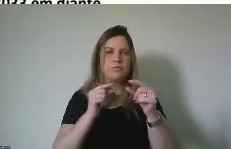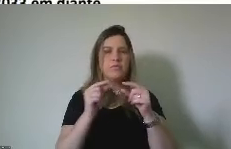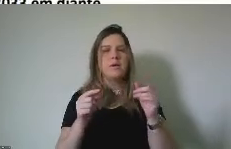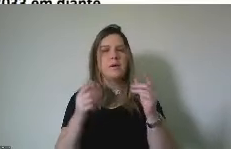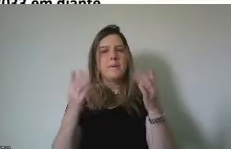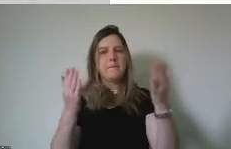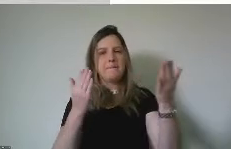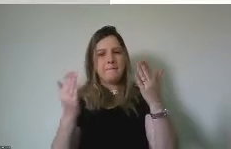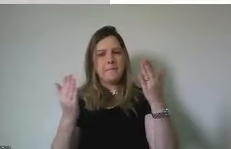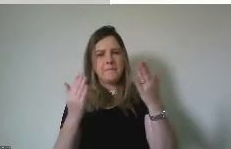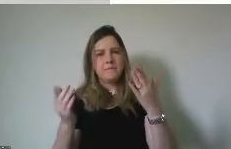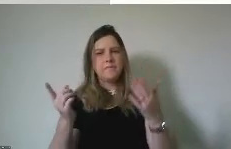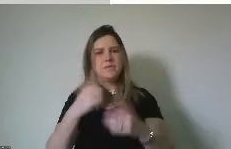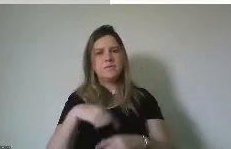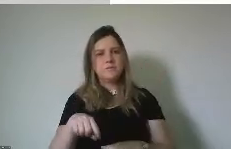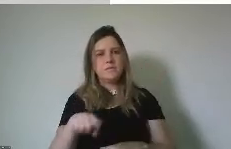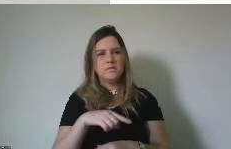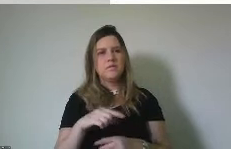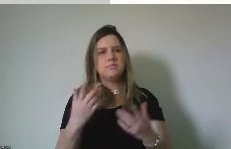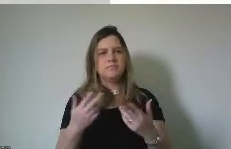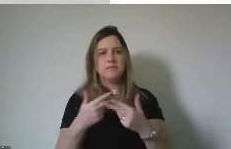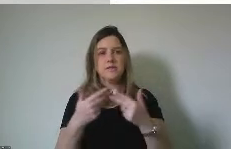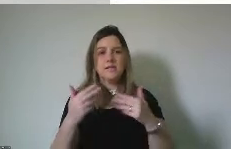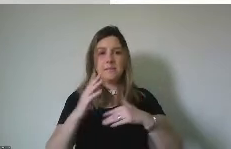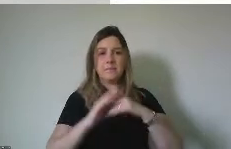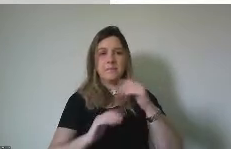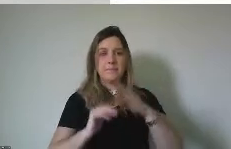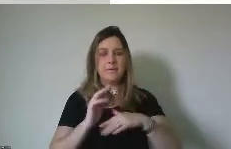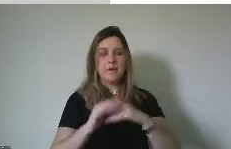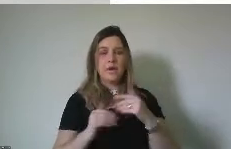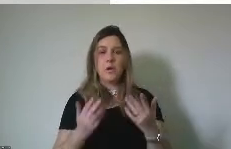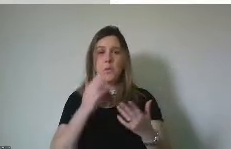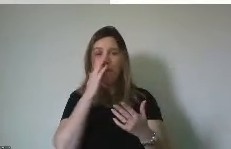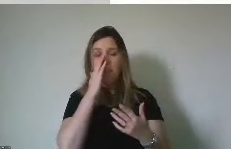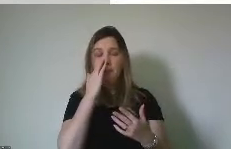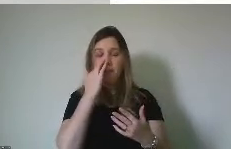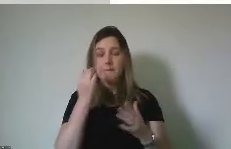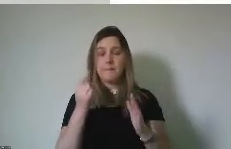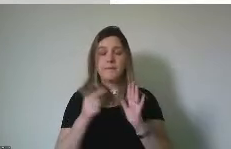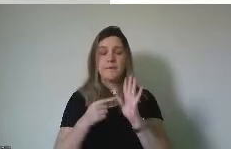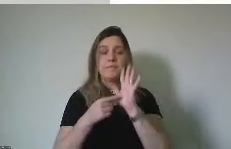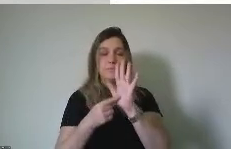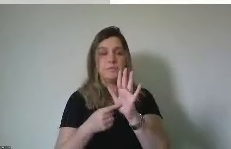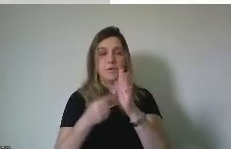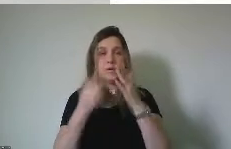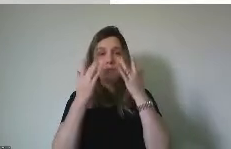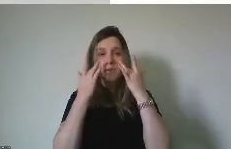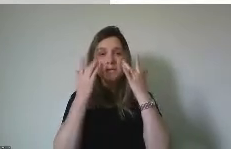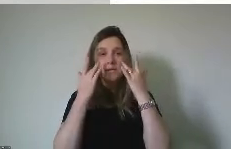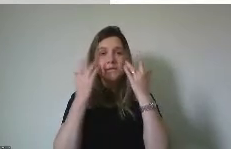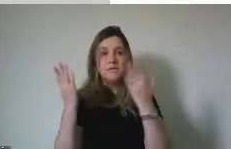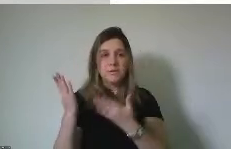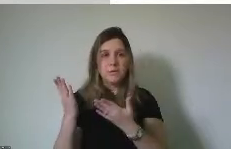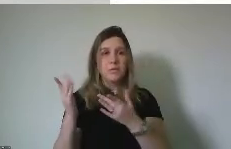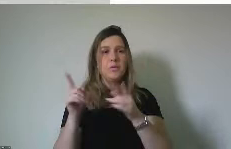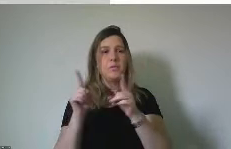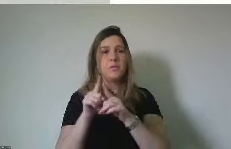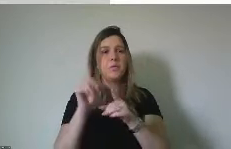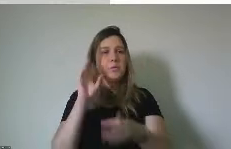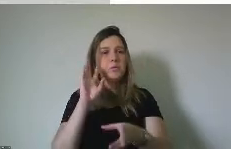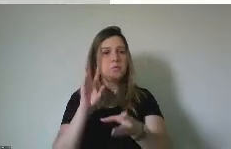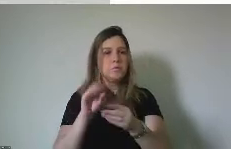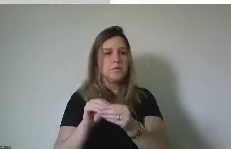ficar com os dois olhos bem abertos então para fechar a apresentação um resumo do que eu falei para todos vocês hoje a transição